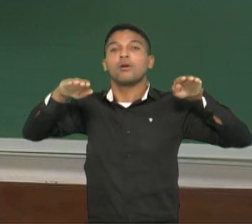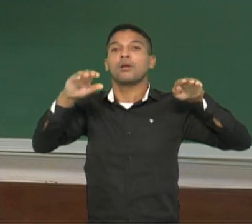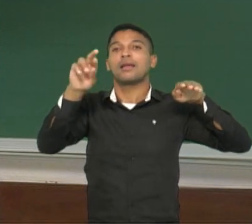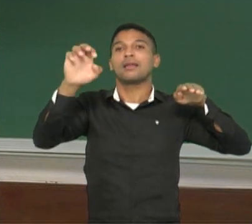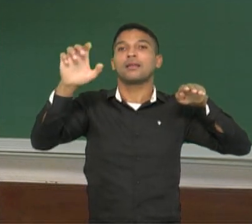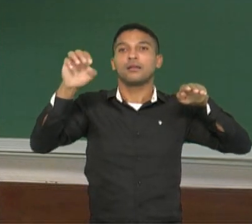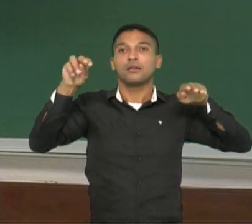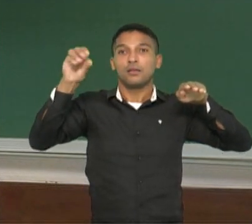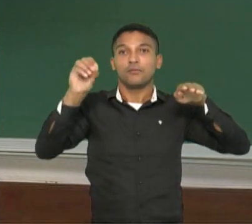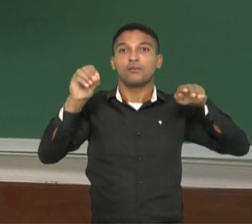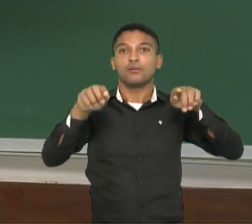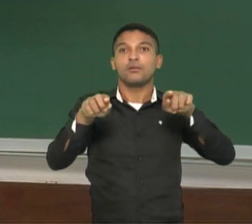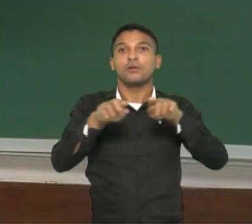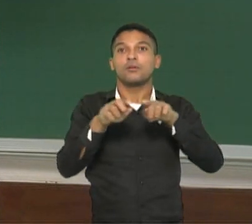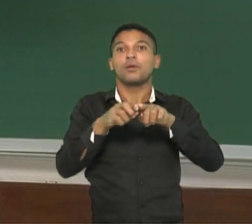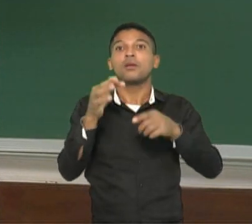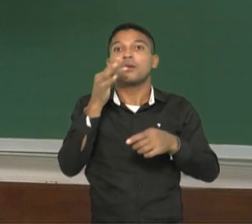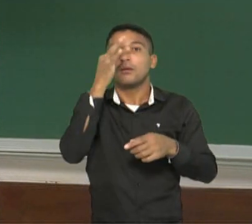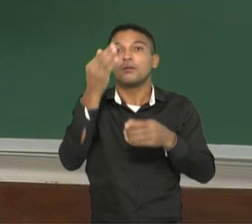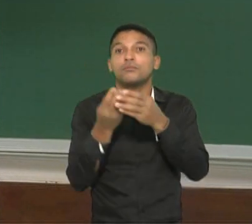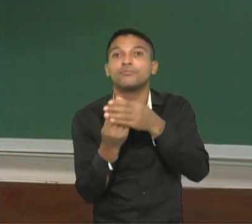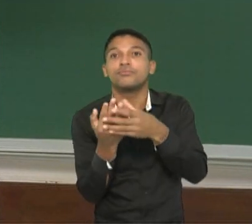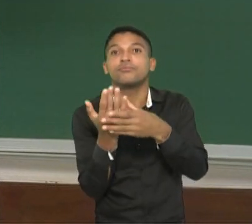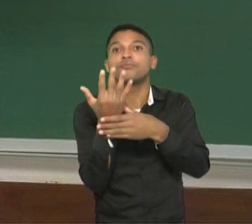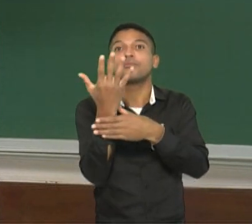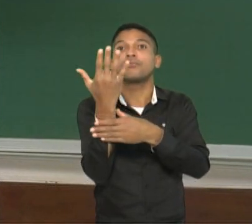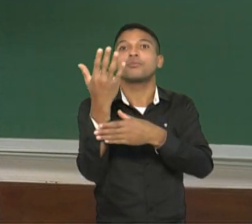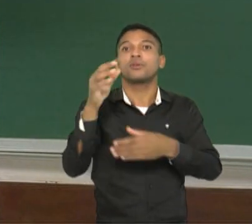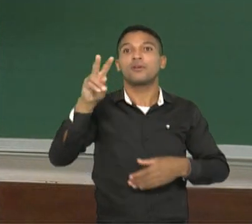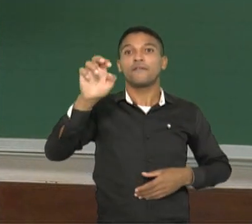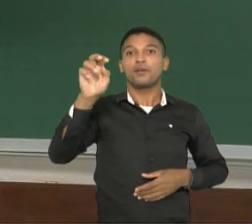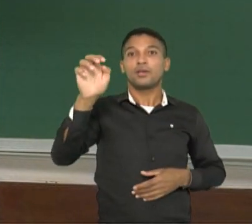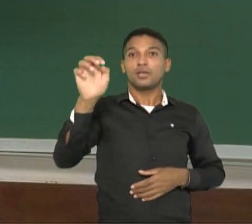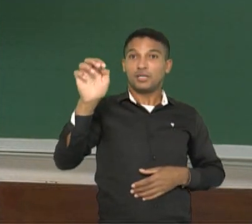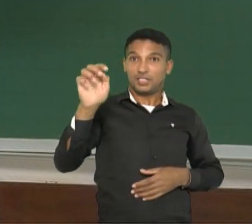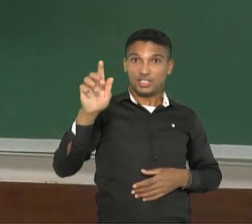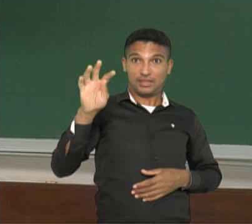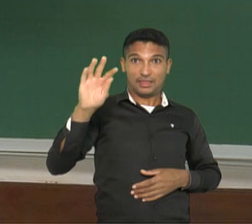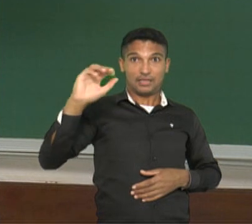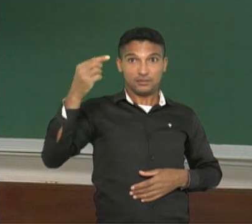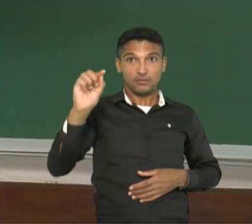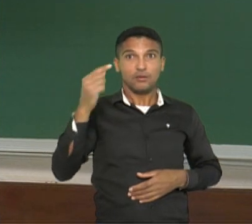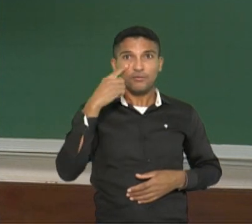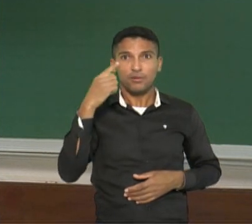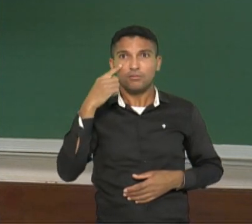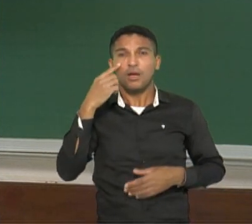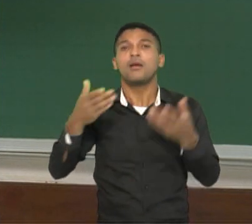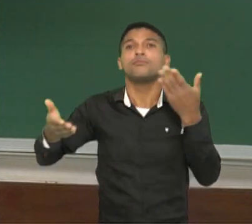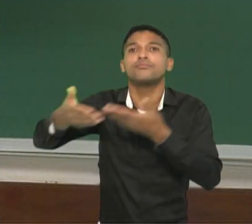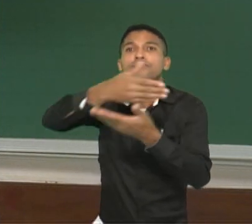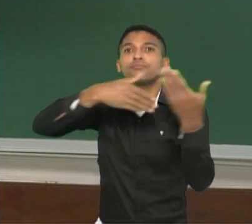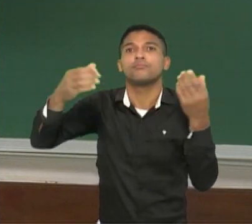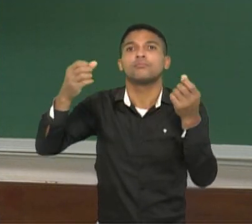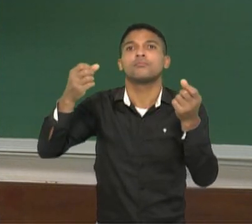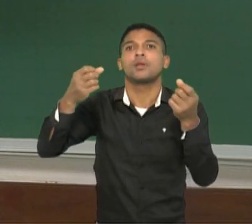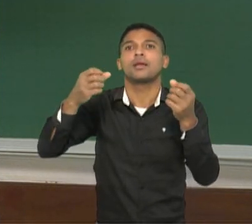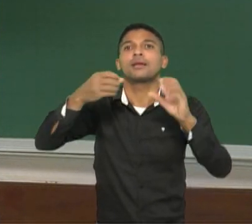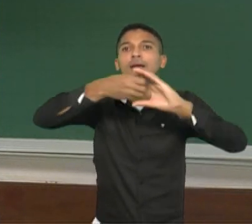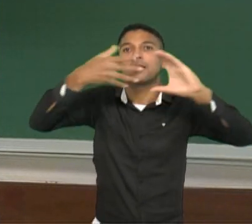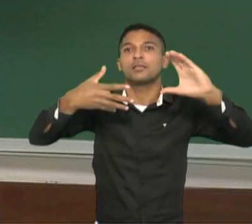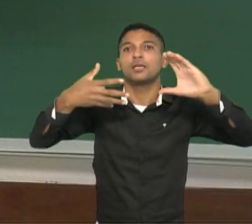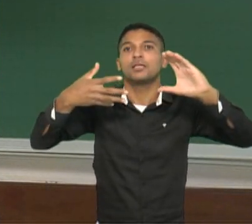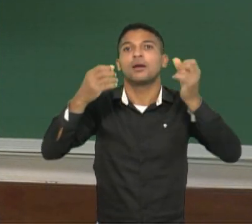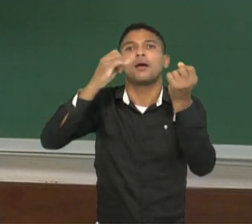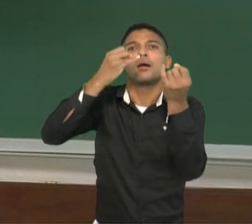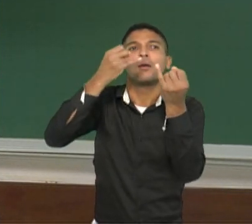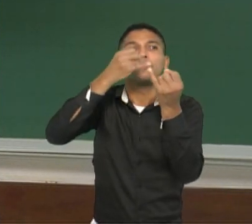temos também ali no meio as áreas de transição. Observe com bastante atenção na tela que entre a área localizada, identificada com o